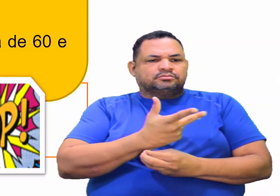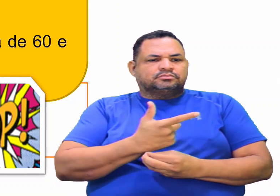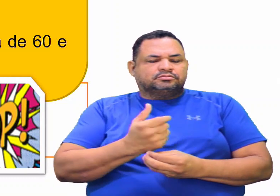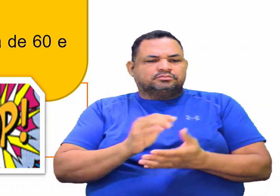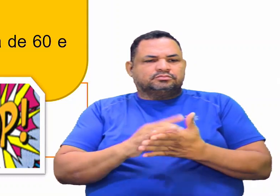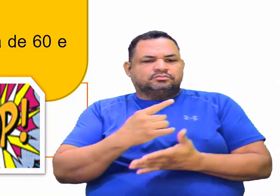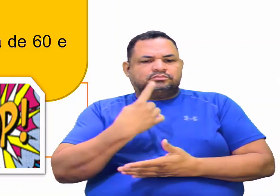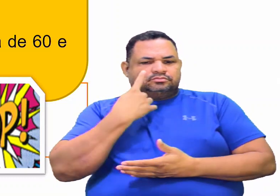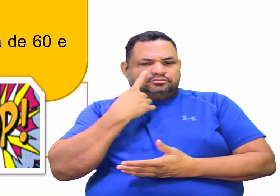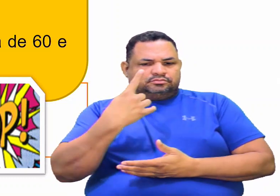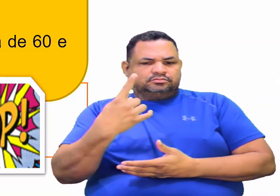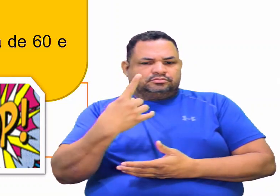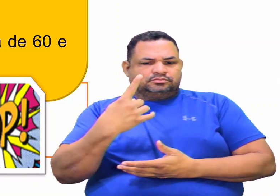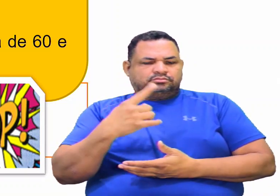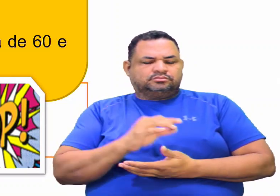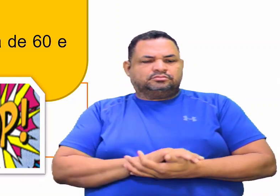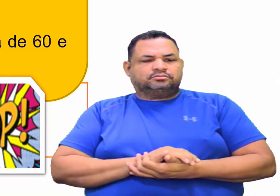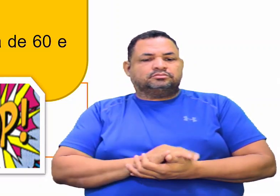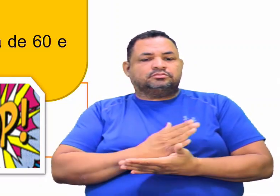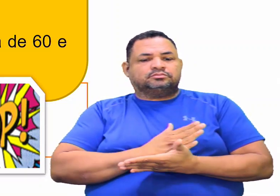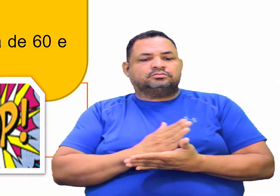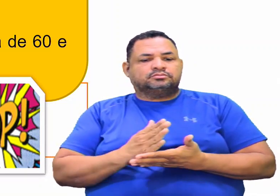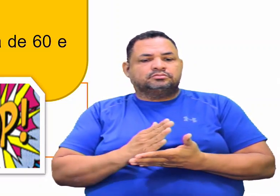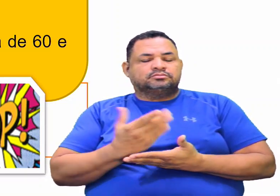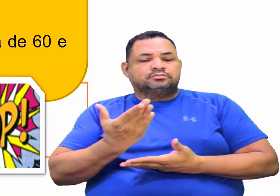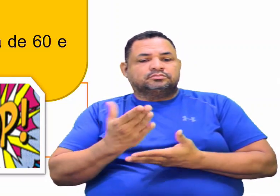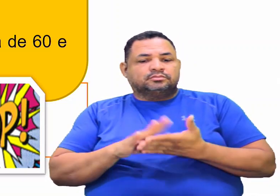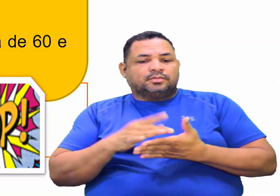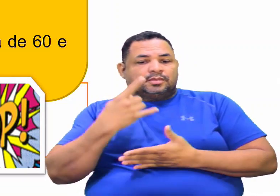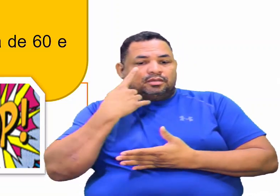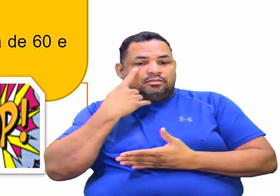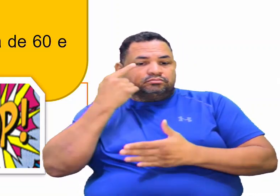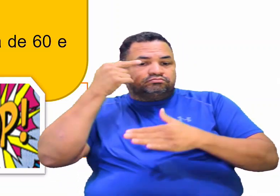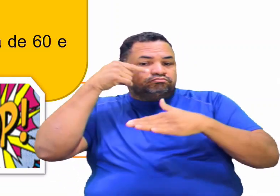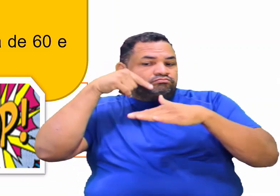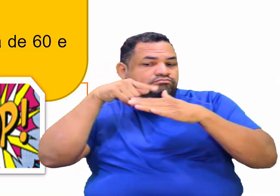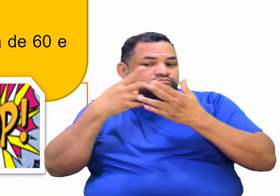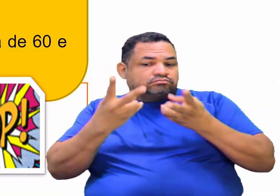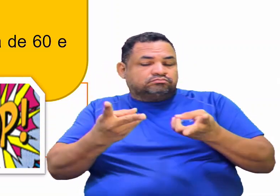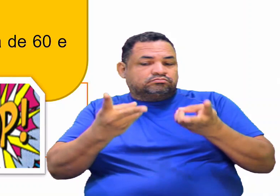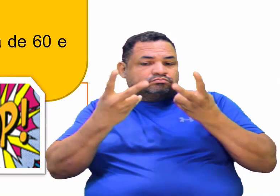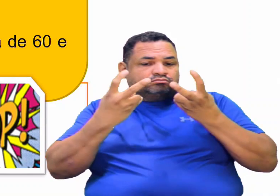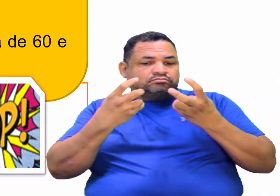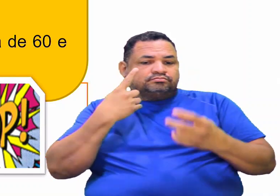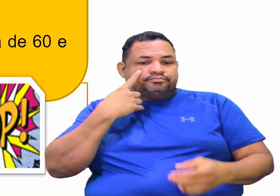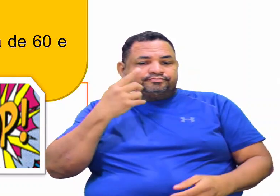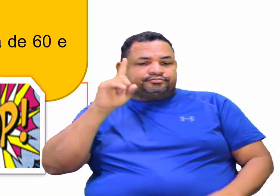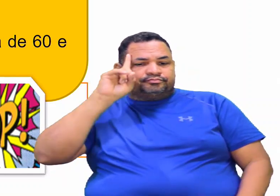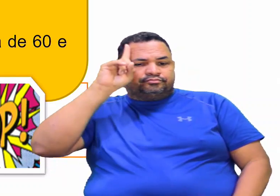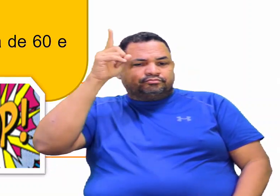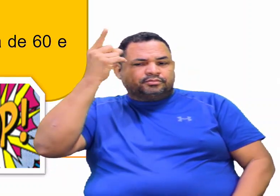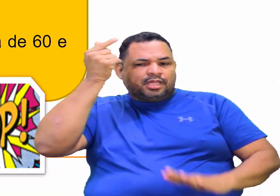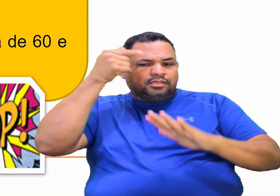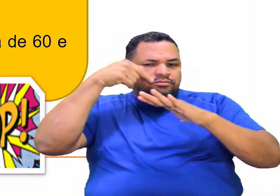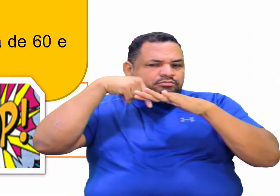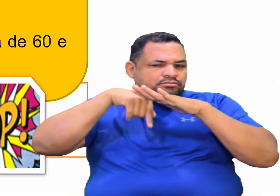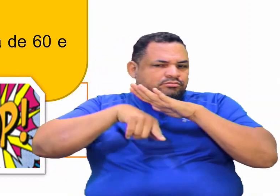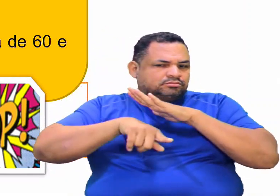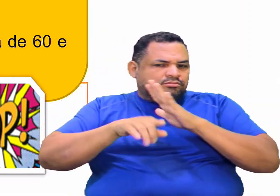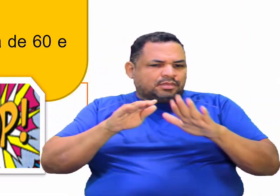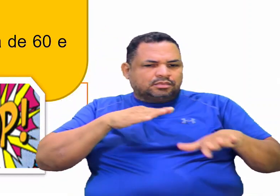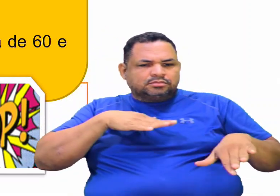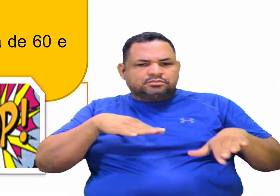nós estamos vendo aqui, ó, olha aqui, você começa a olhar, você começa a ter uma ideia de profundidade,